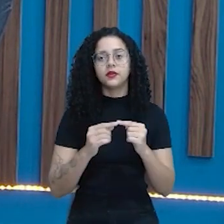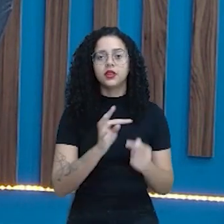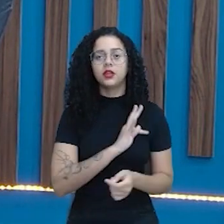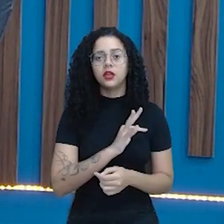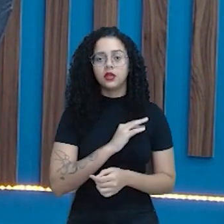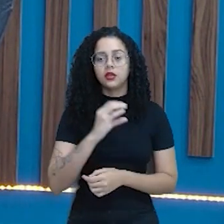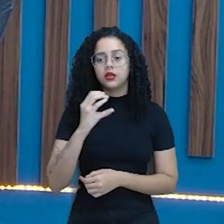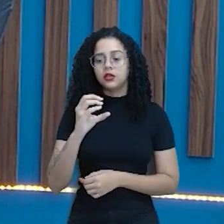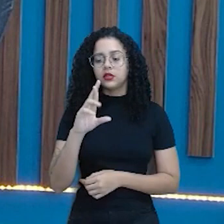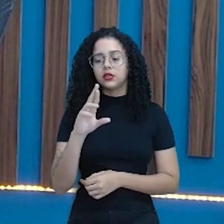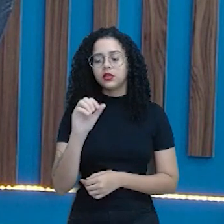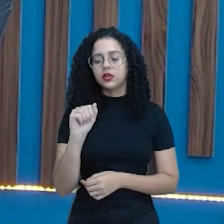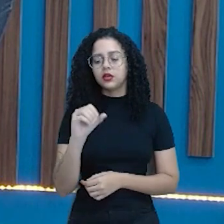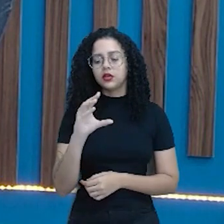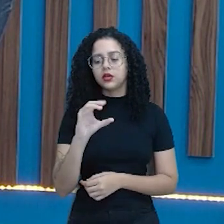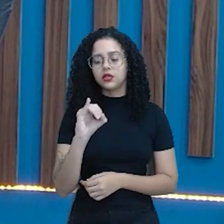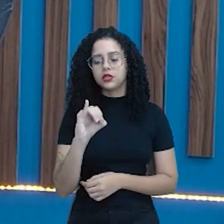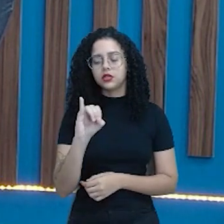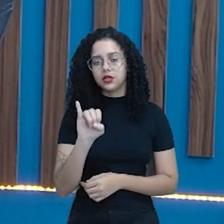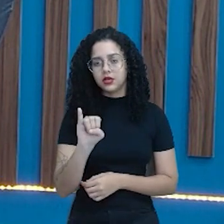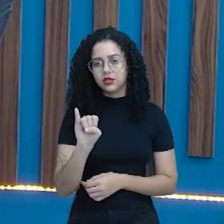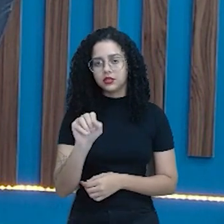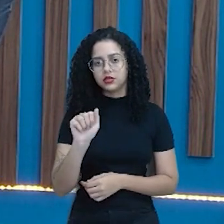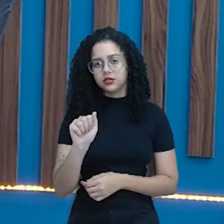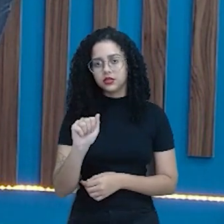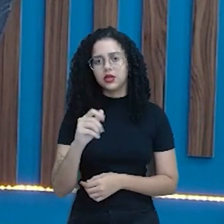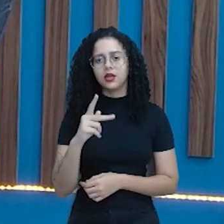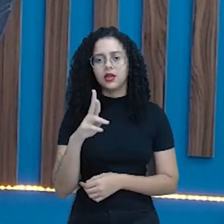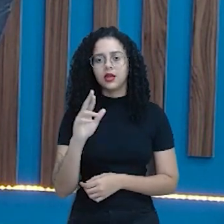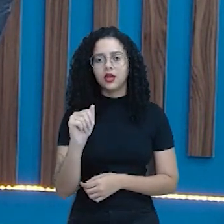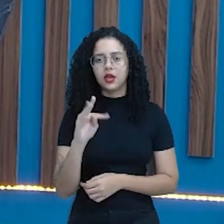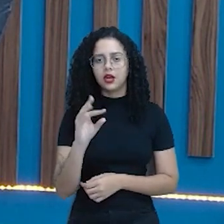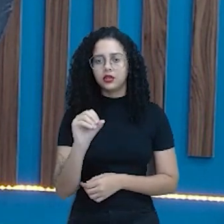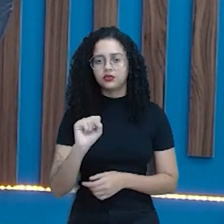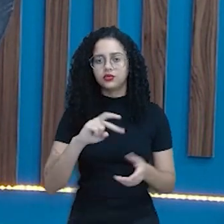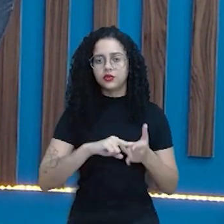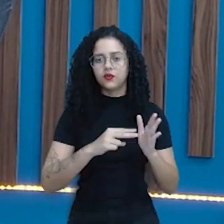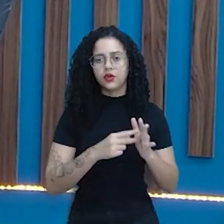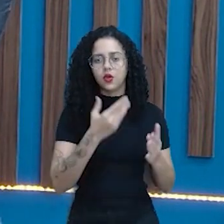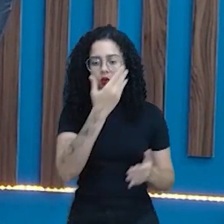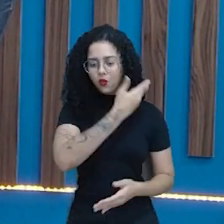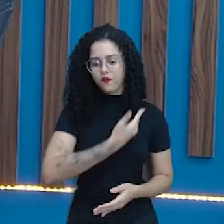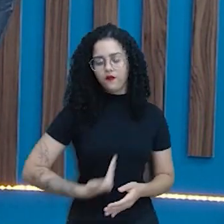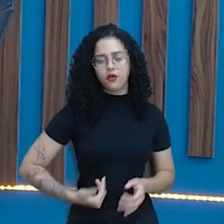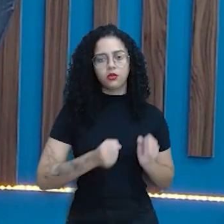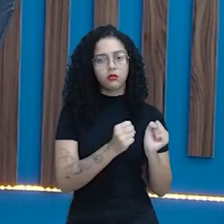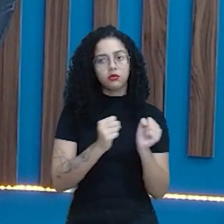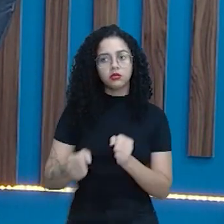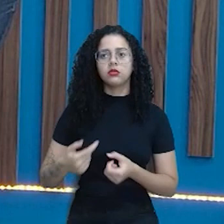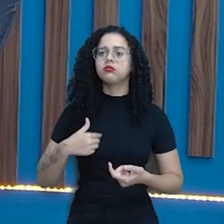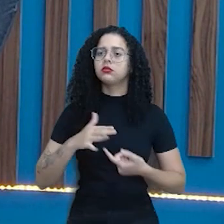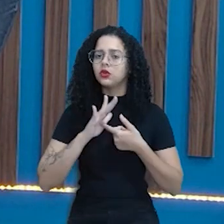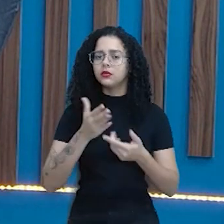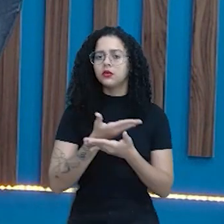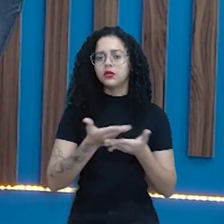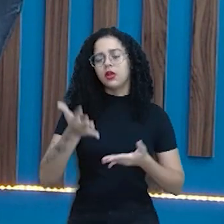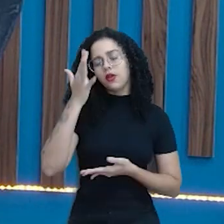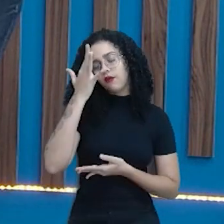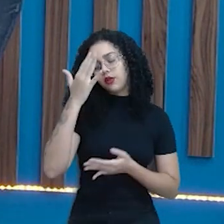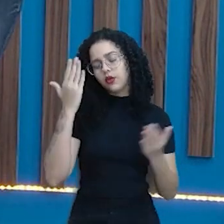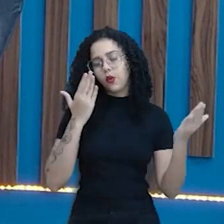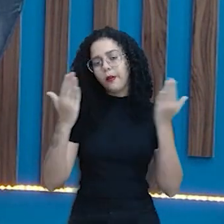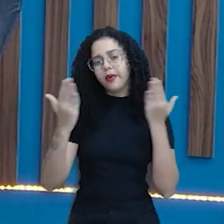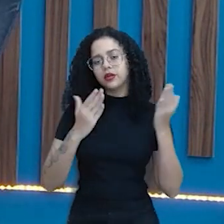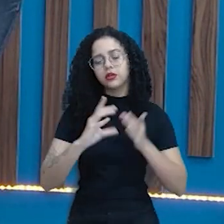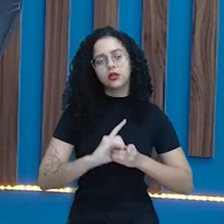E aí, que kratos quer dizer governo, quer dizer poder. E eu trouxe para a gente refletir em comparação